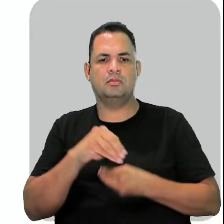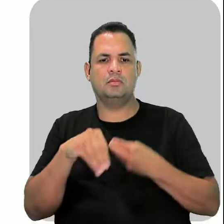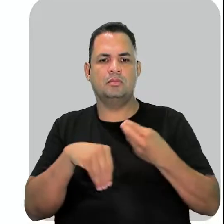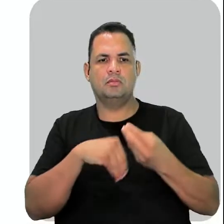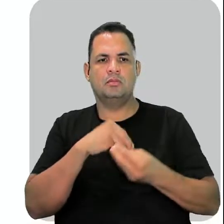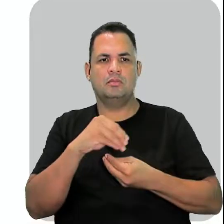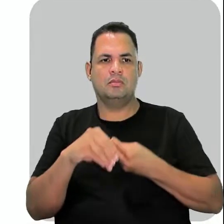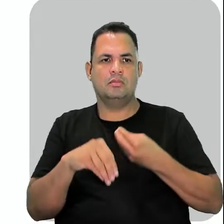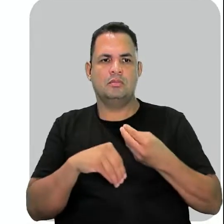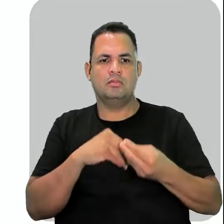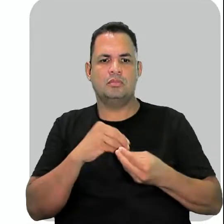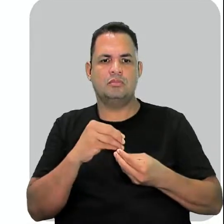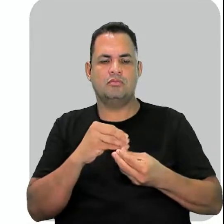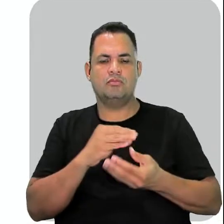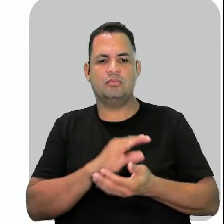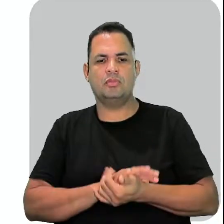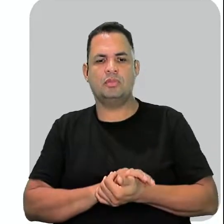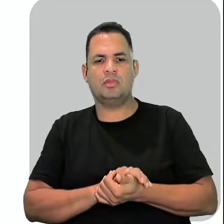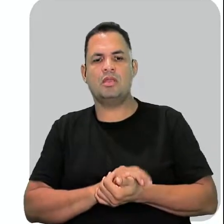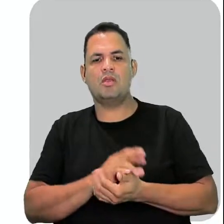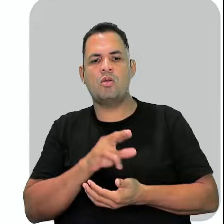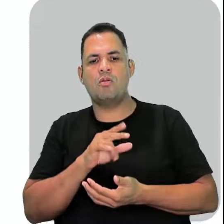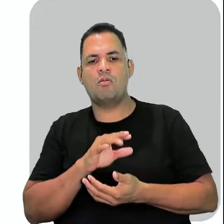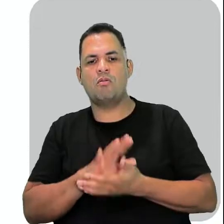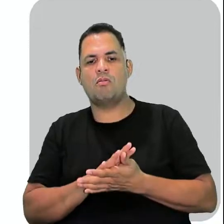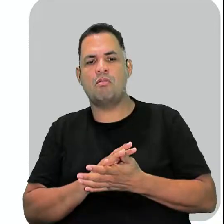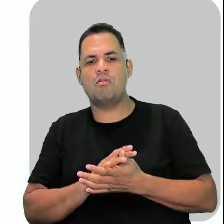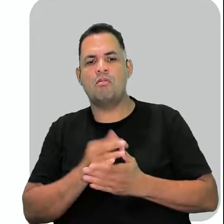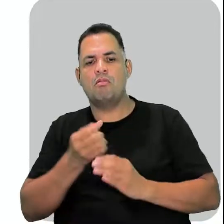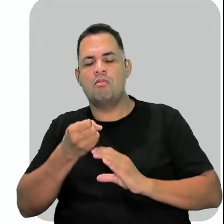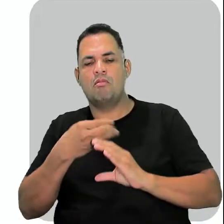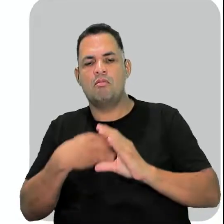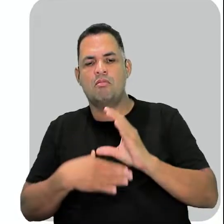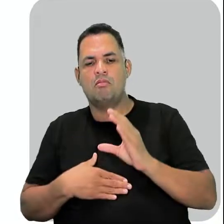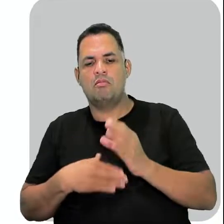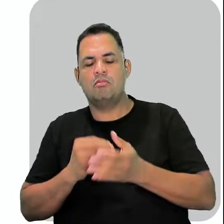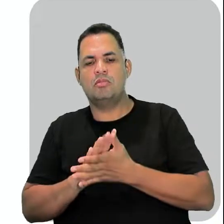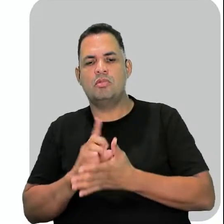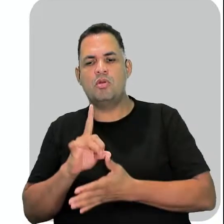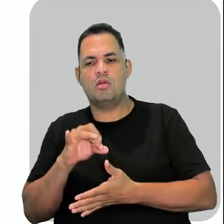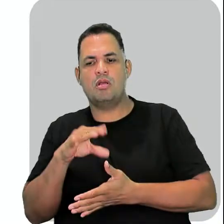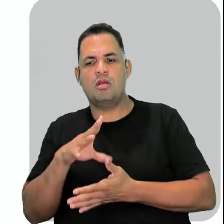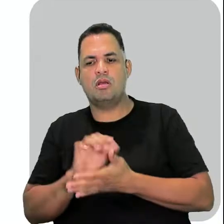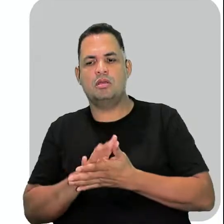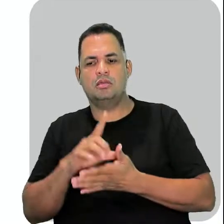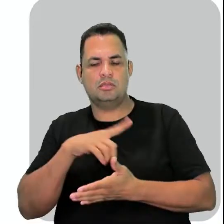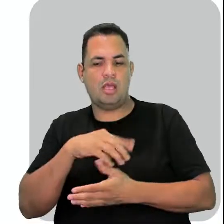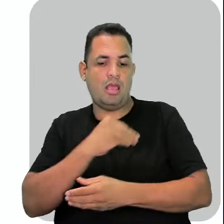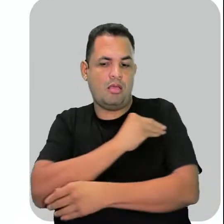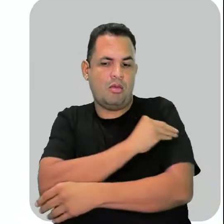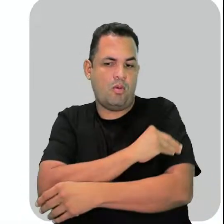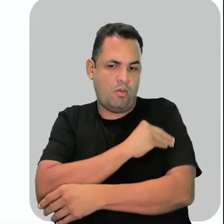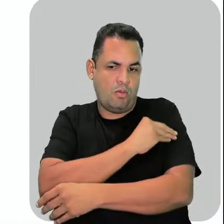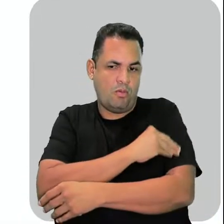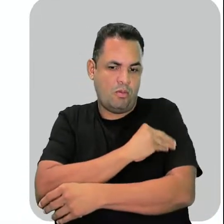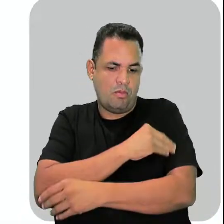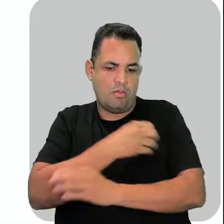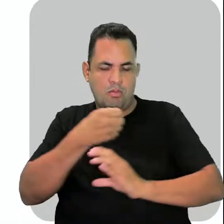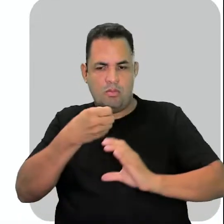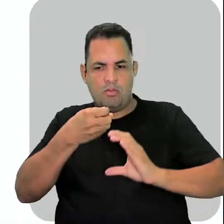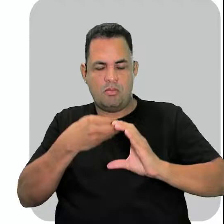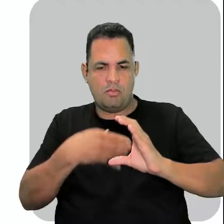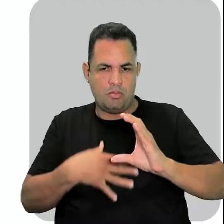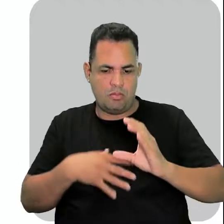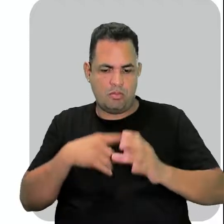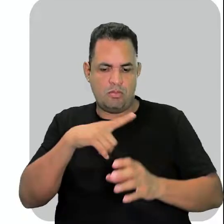compostos que são da mesma função orgânica. Por exemplo, a gente vai ter o álcool, né, que tem a função orgânica